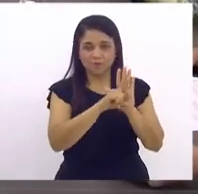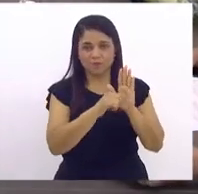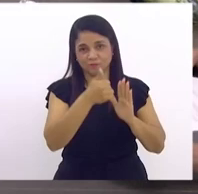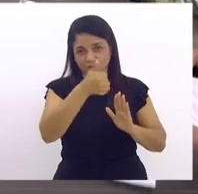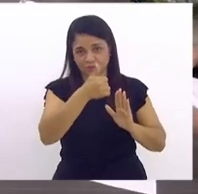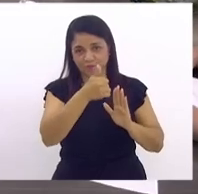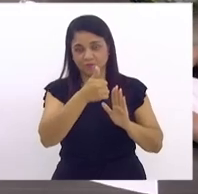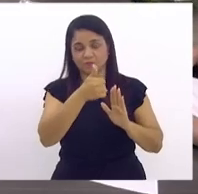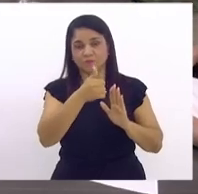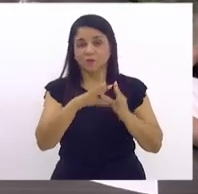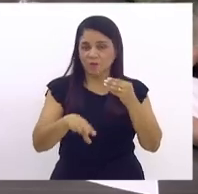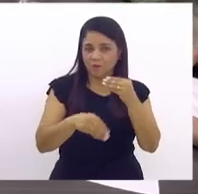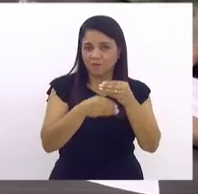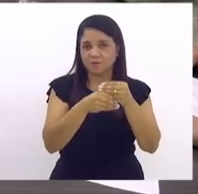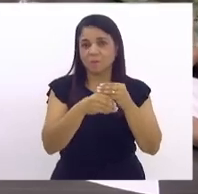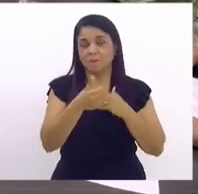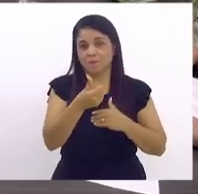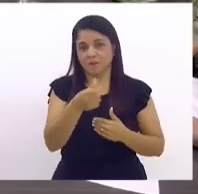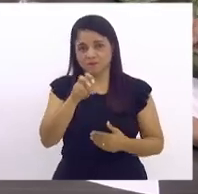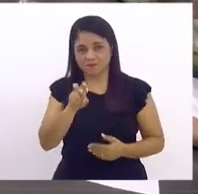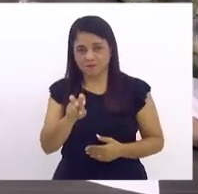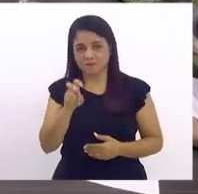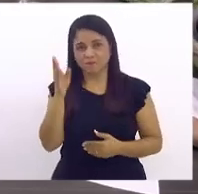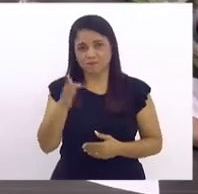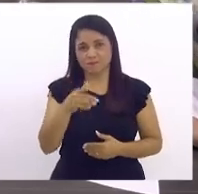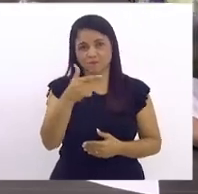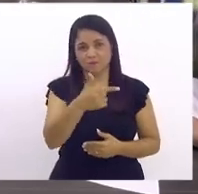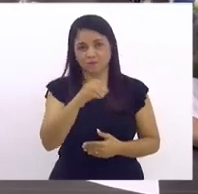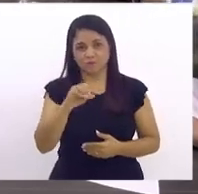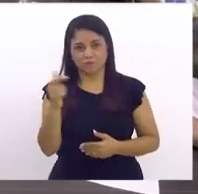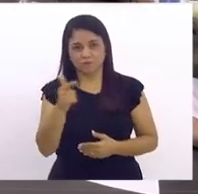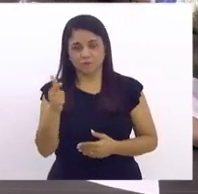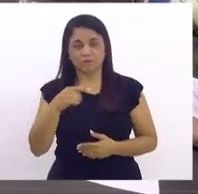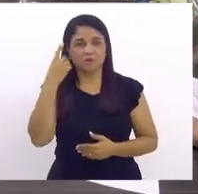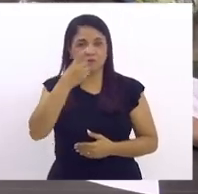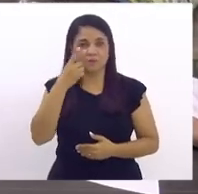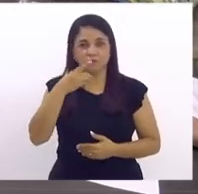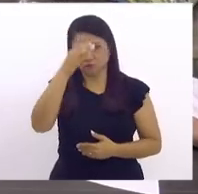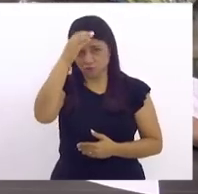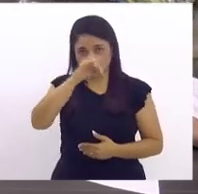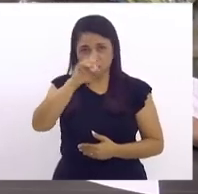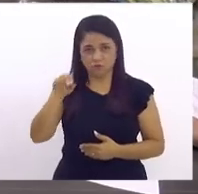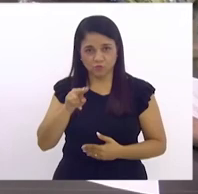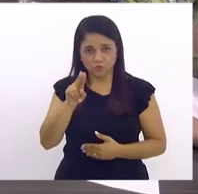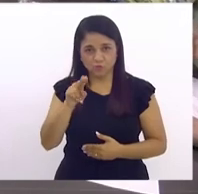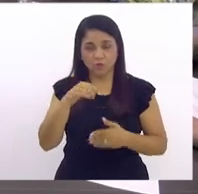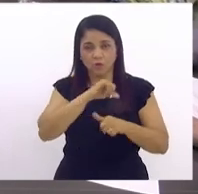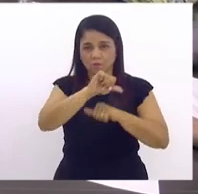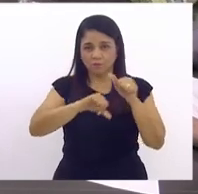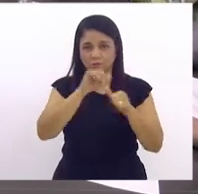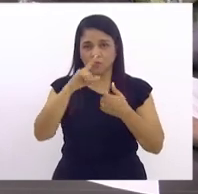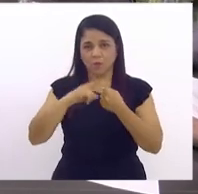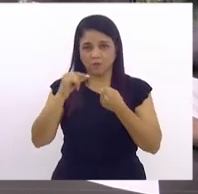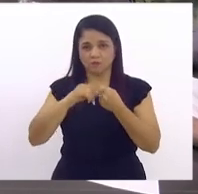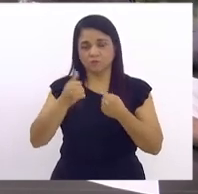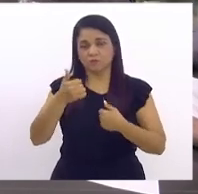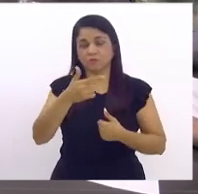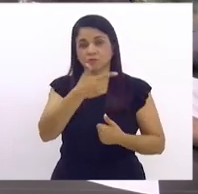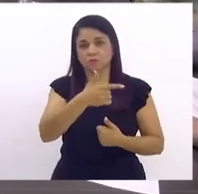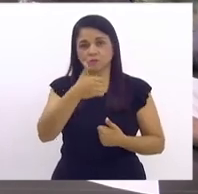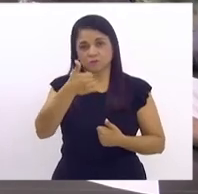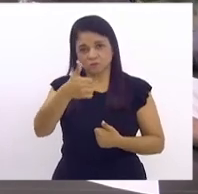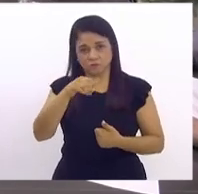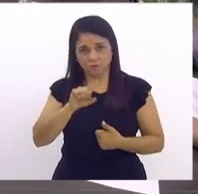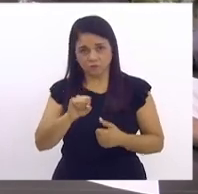pauta é projeto de lei complementar 65 de 2022, de autoria da deputada Tia Ju, que altera o artigo 208 do